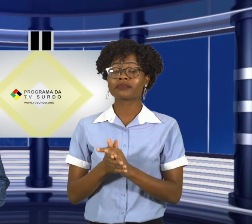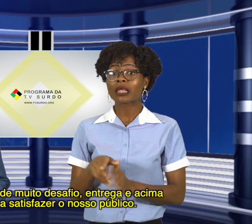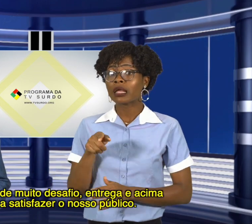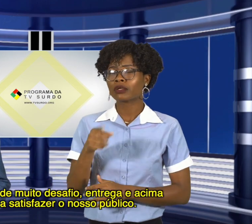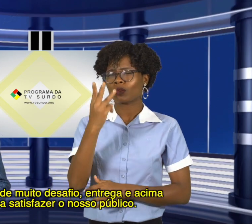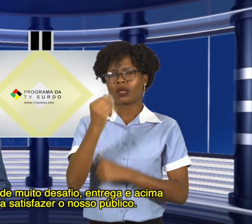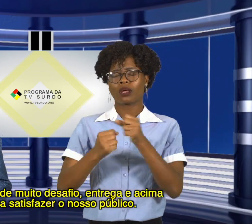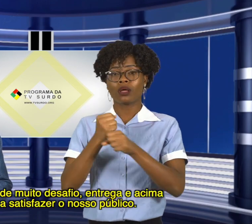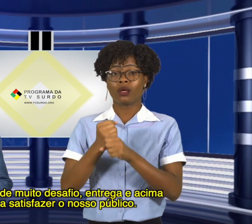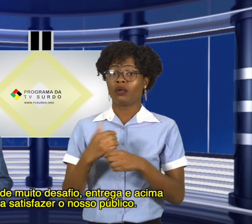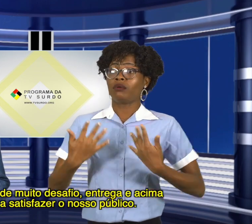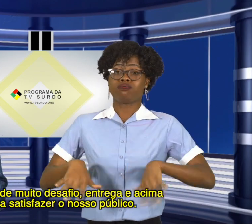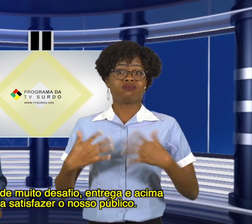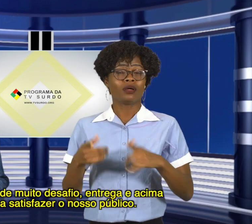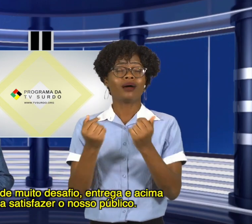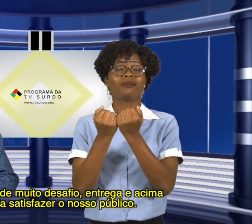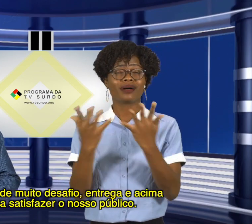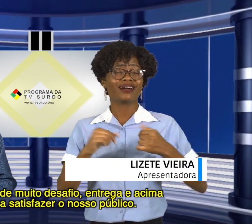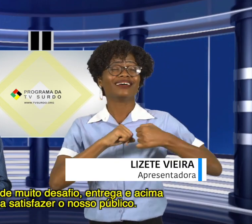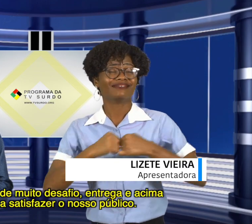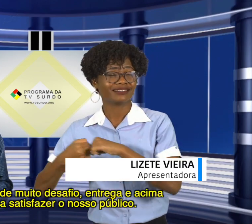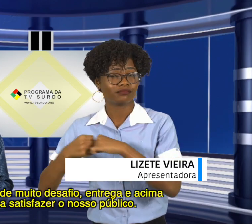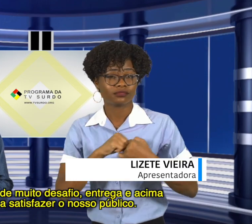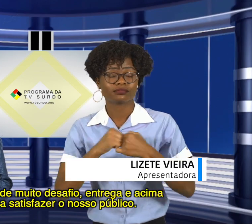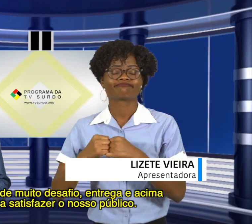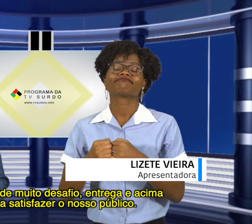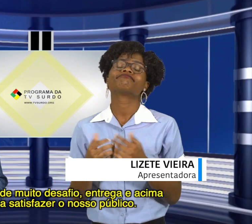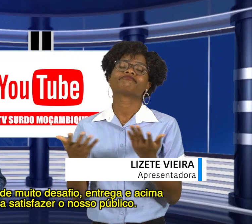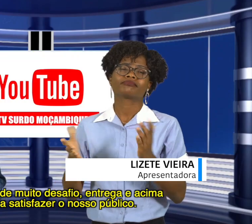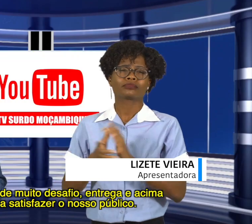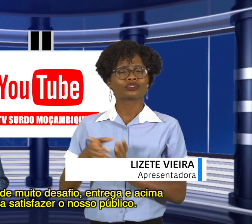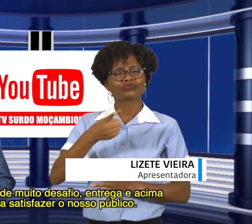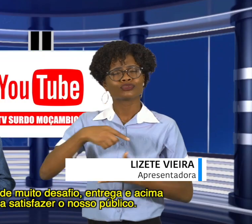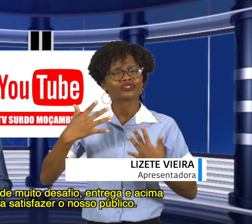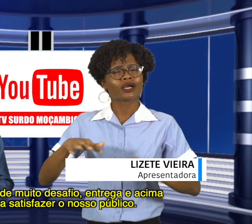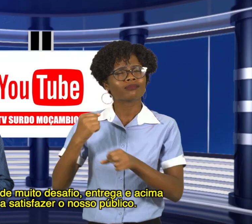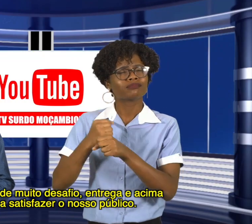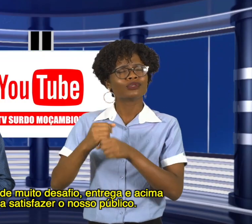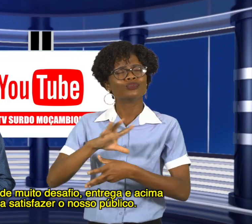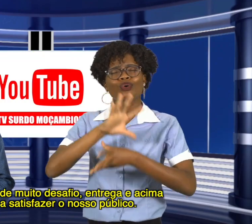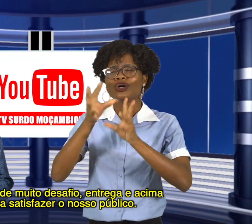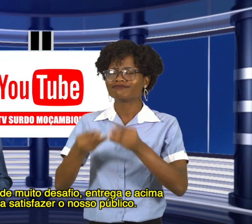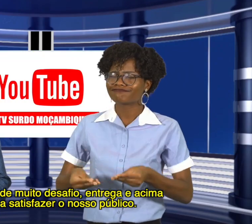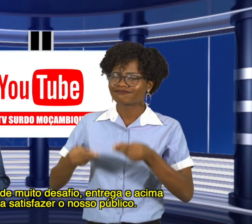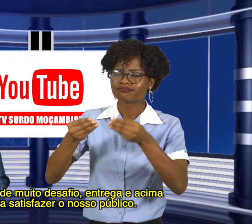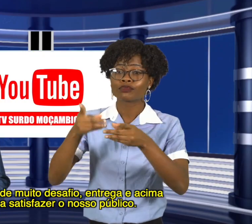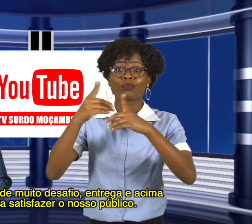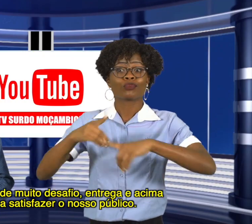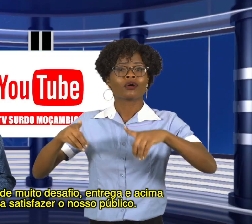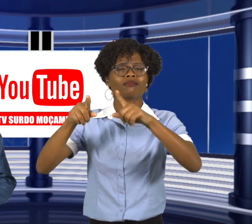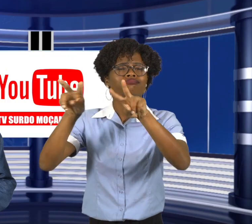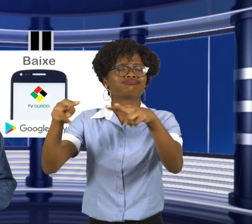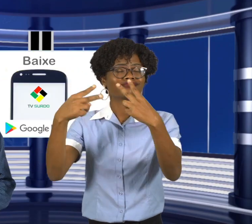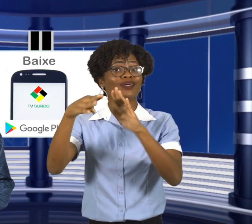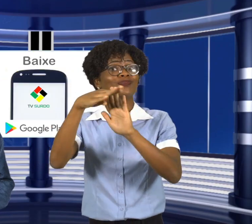São três anos. Três anos de muito desafio, entrega e acima de tudo, três anos a satisfazer o nosso